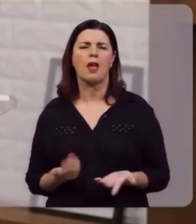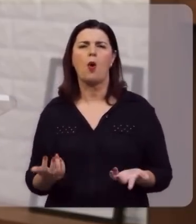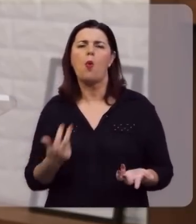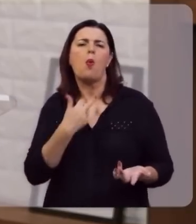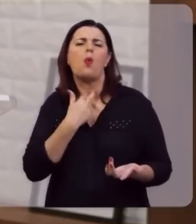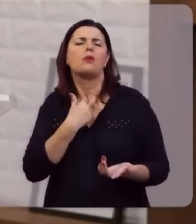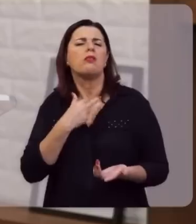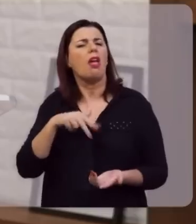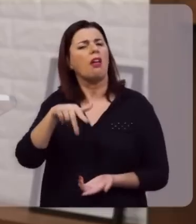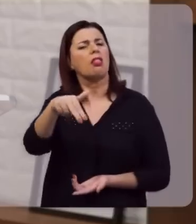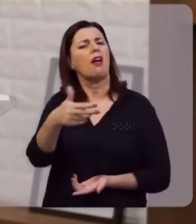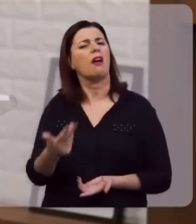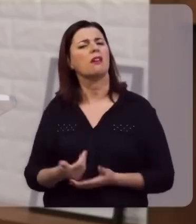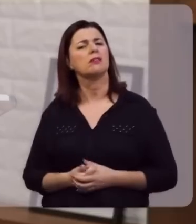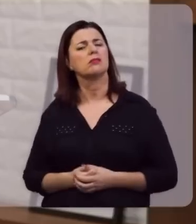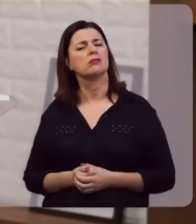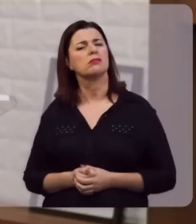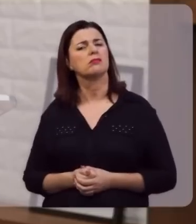ele não consegue andar,